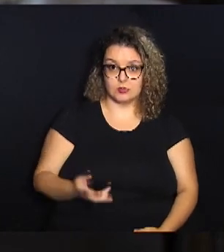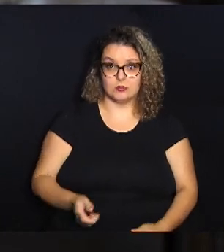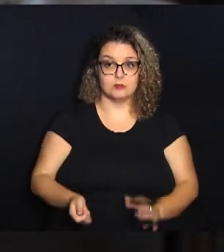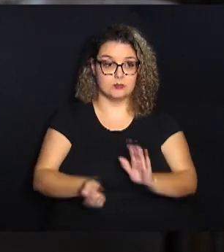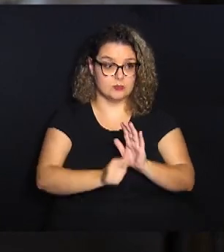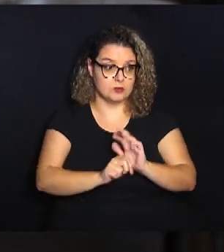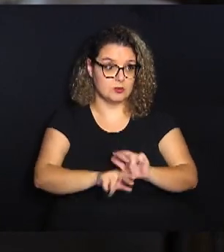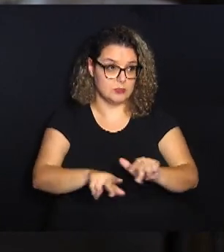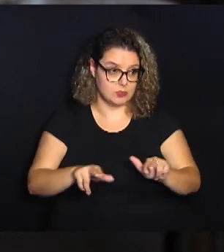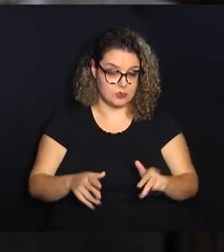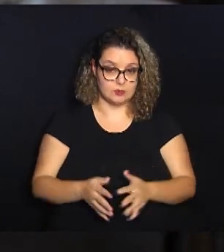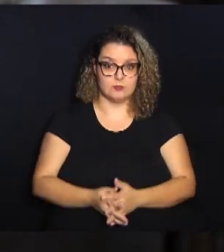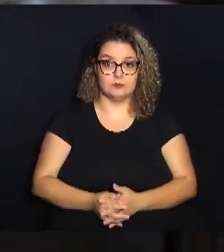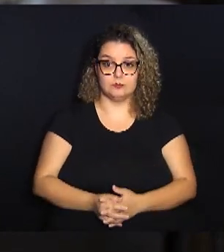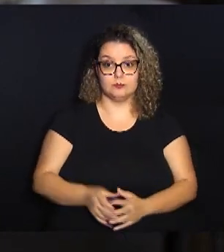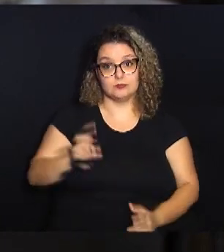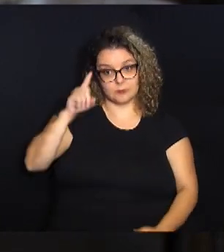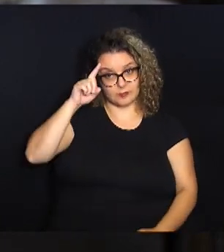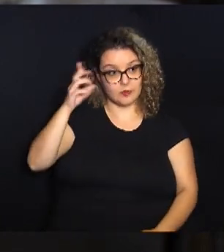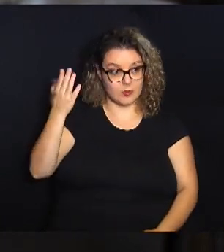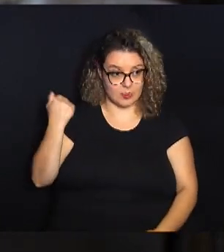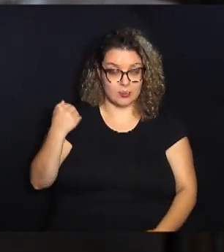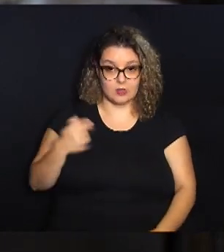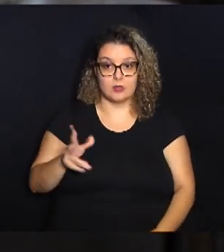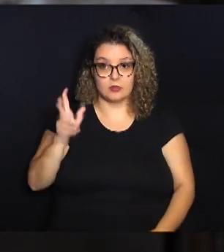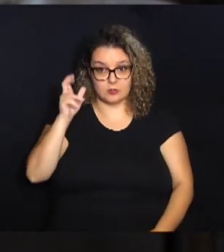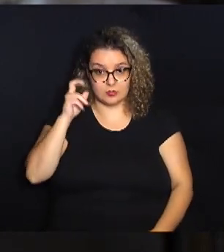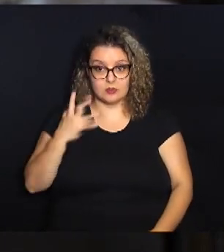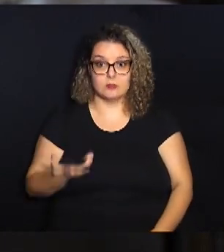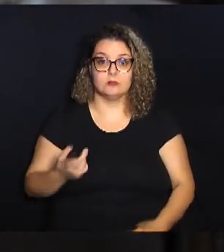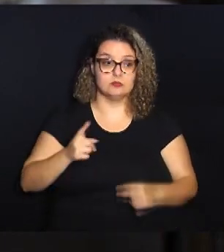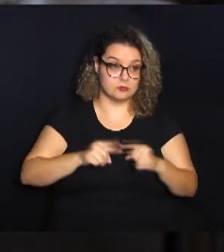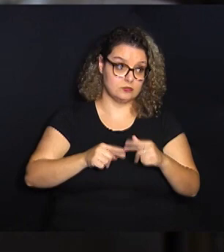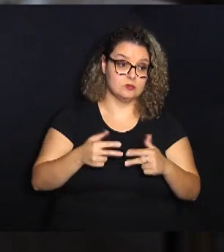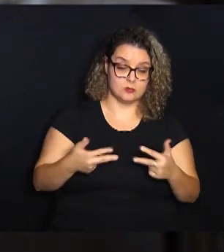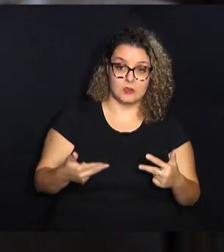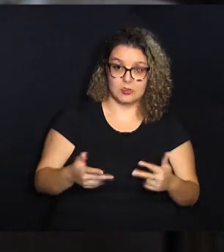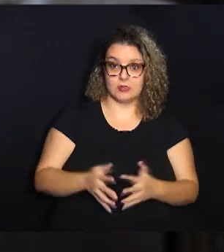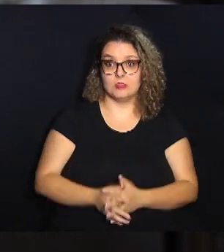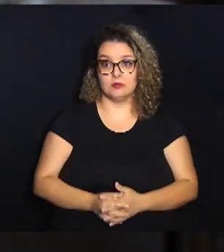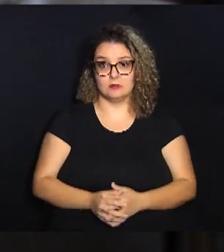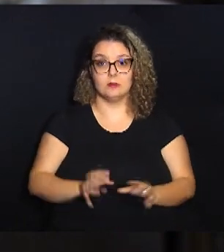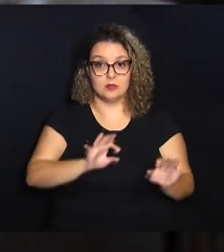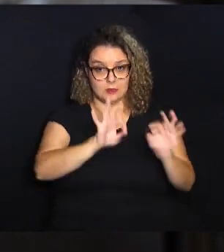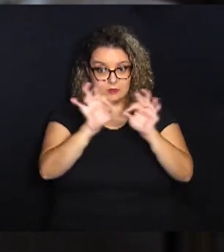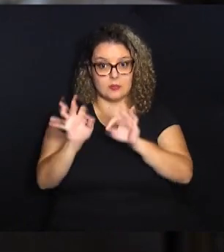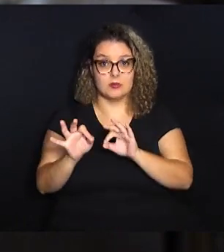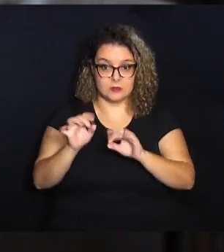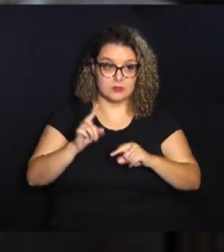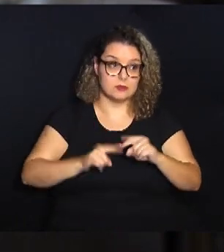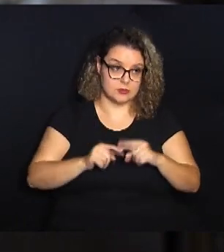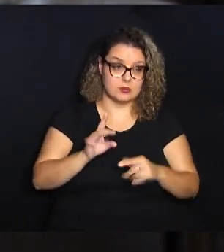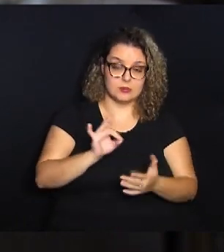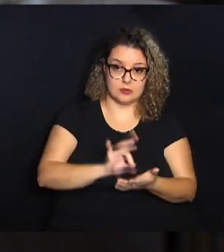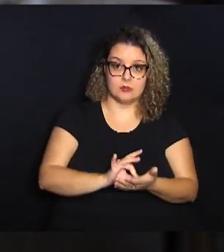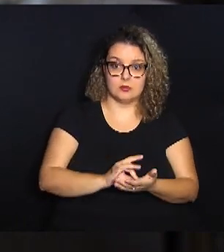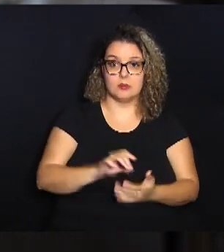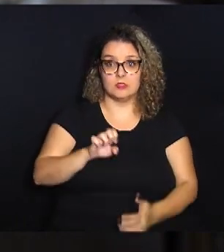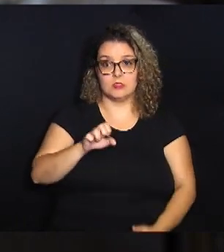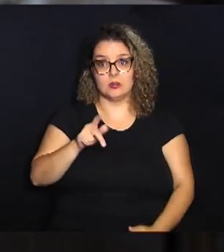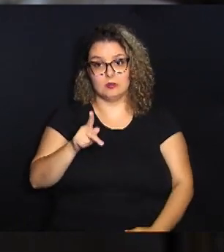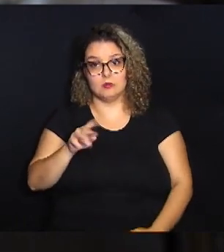drogas. Naquele dia, inclusive, eu estava ouvindo uma matéria, assistindo uma matéria, na verdade, na